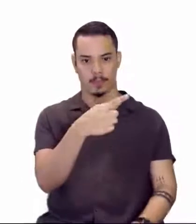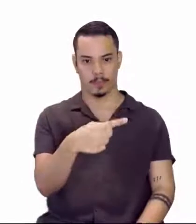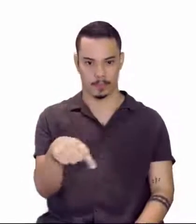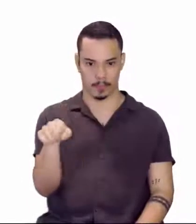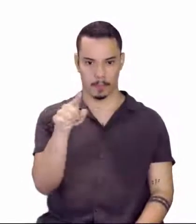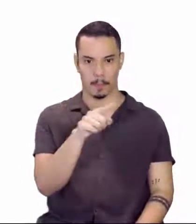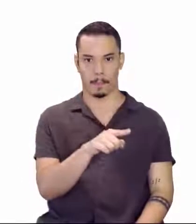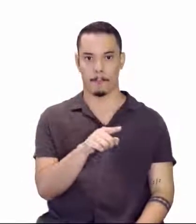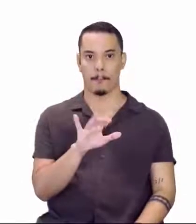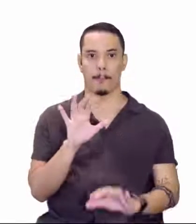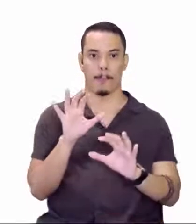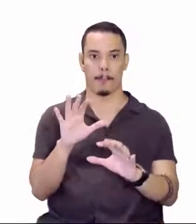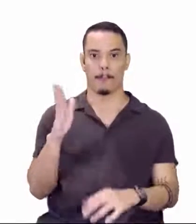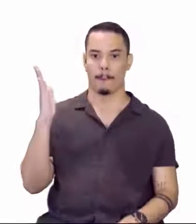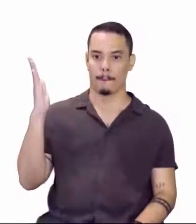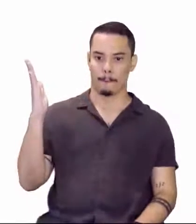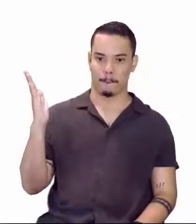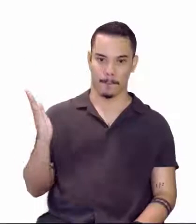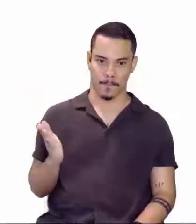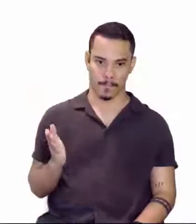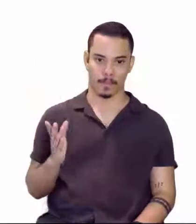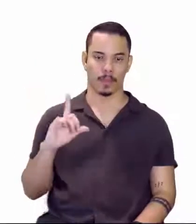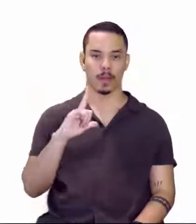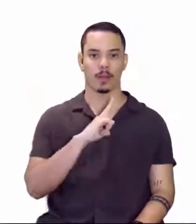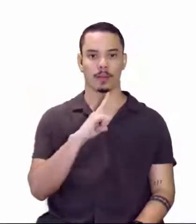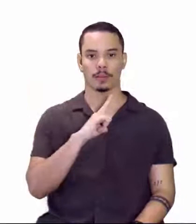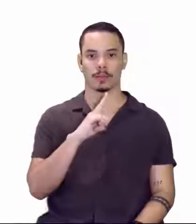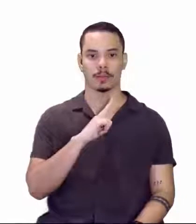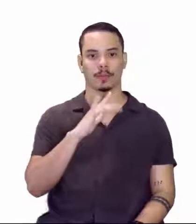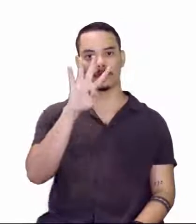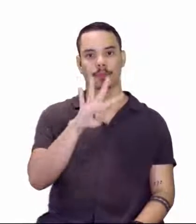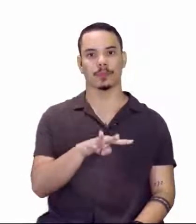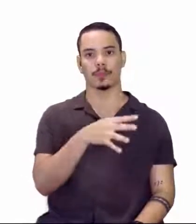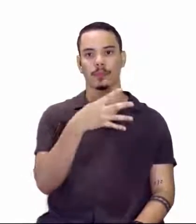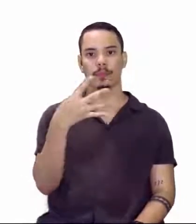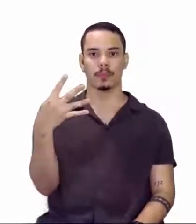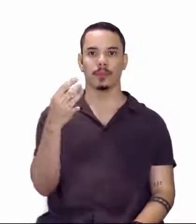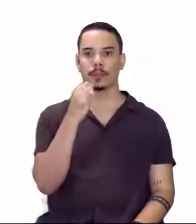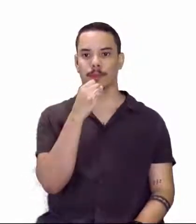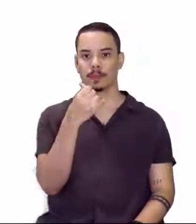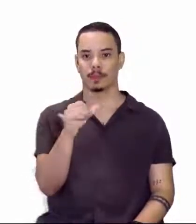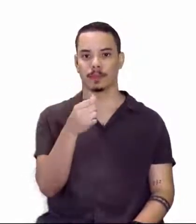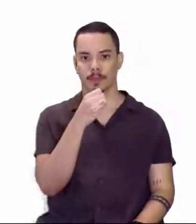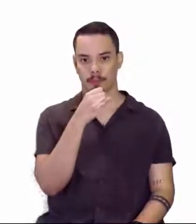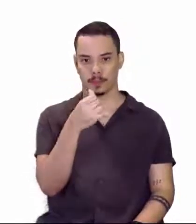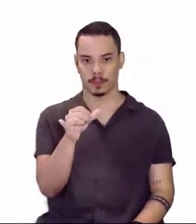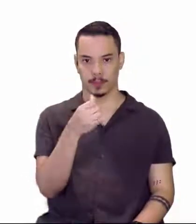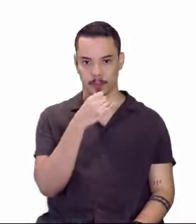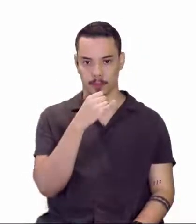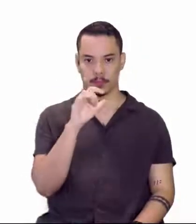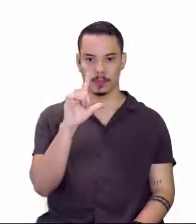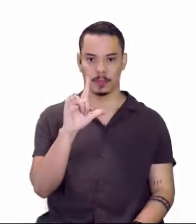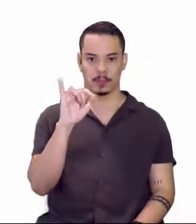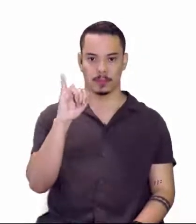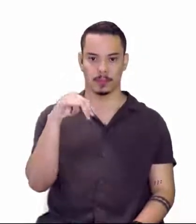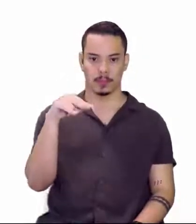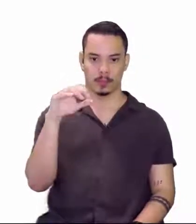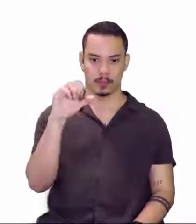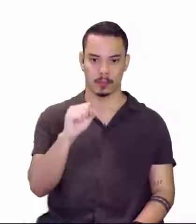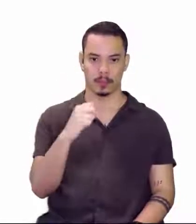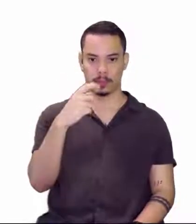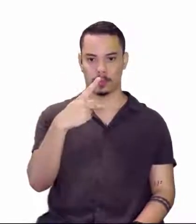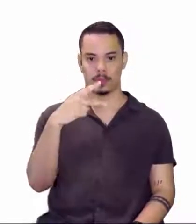Aqui nós temos o diagrama de energia, que é o diagrama de Linus-Pauling, né? O nível 1,